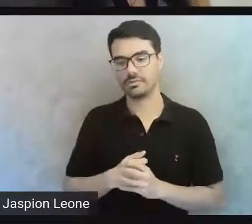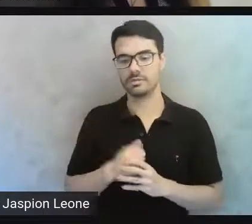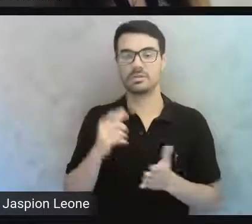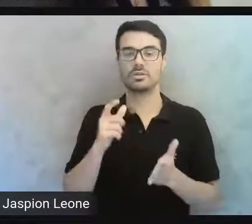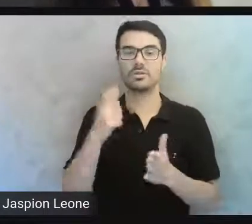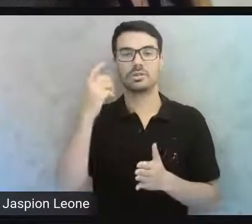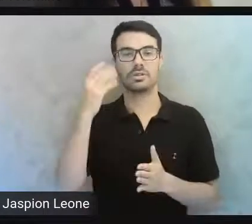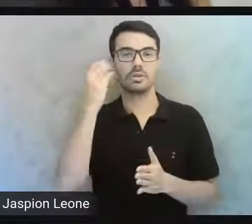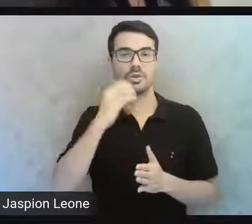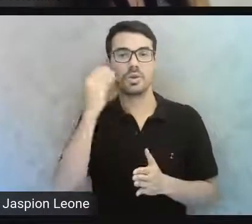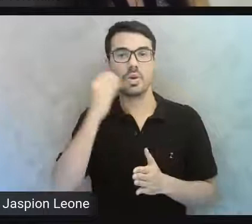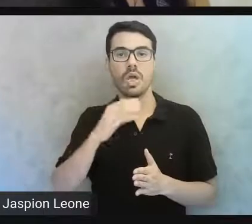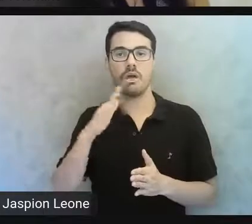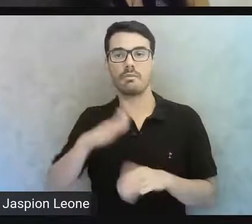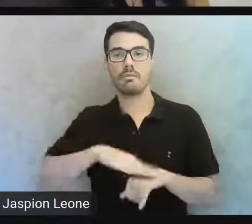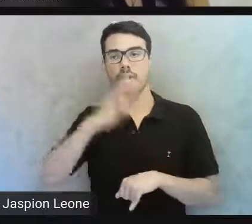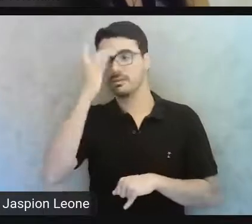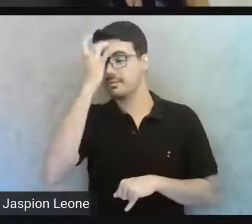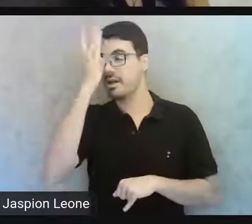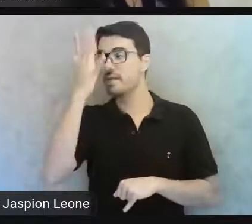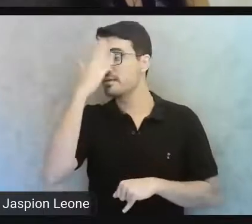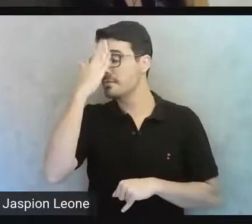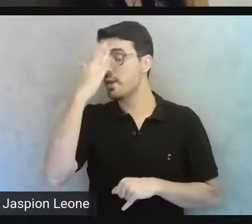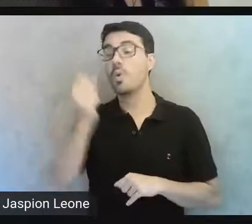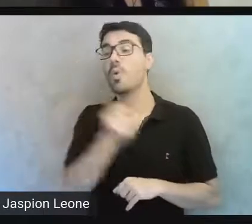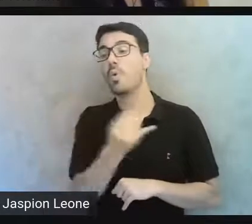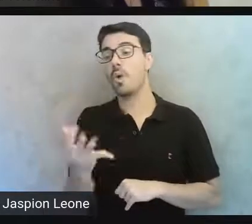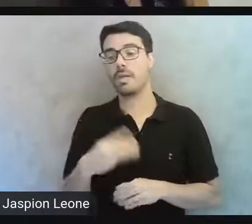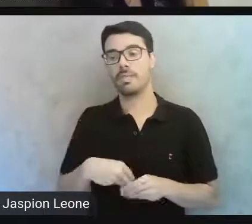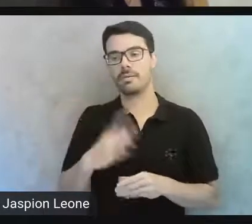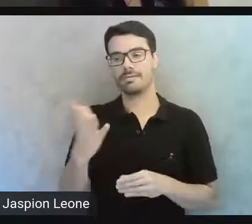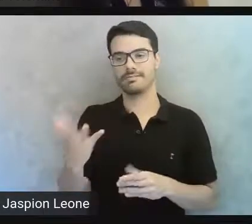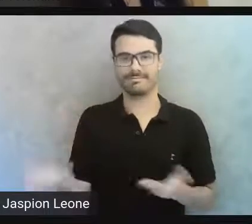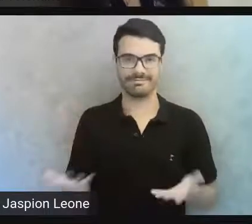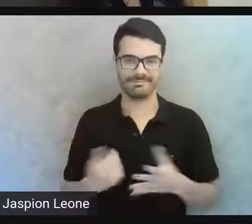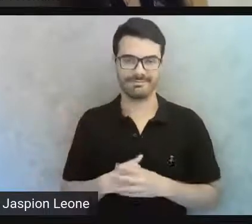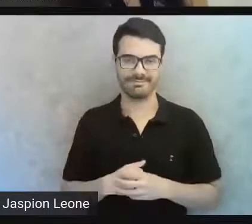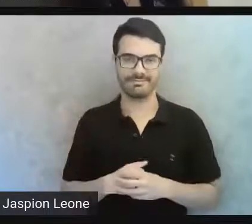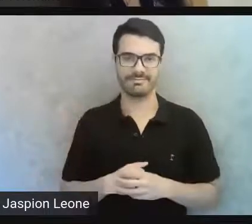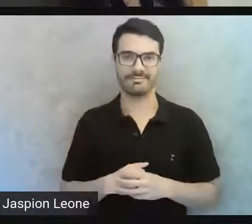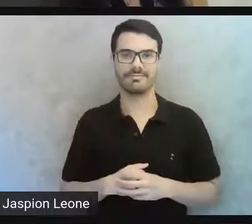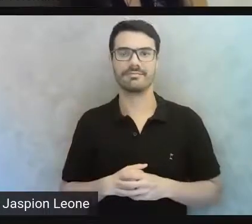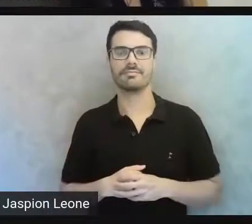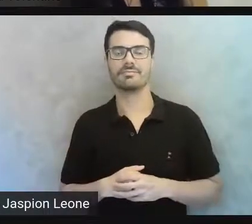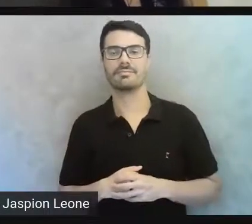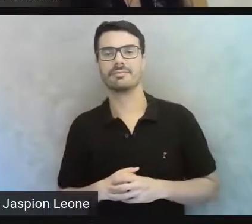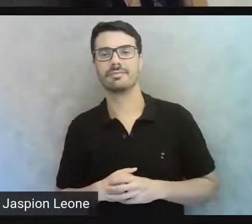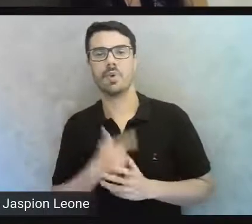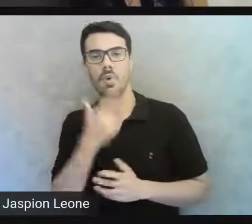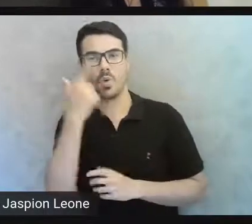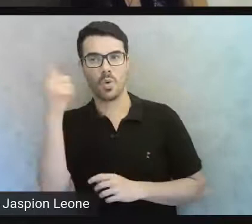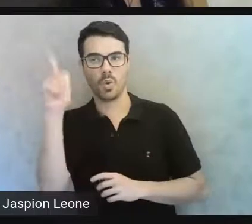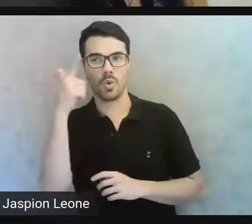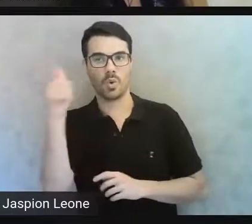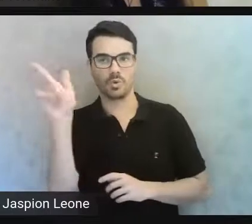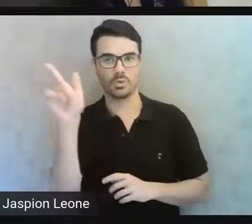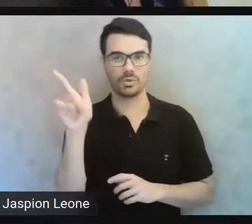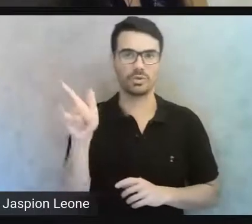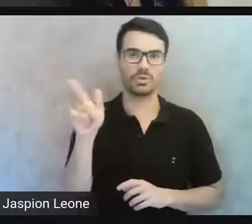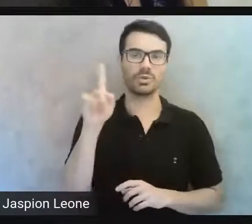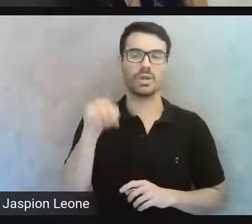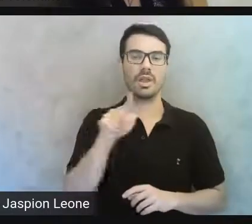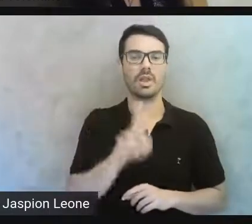né, quando você precisar. Então seria isso. Uma outra vertente, assim, quando a gente olha para isso, é o uso